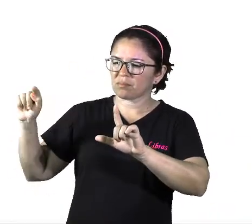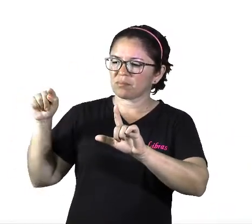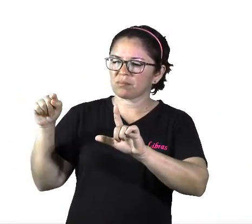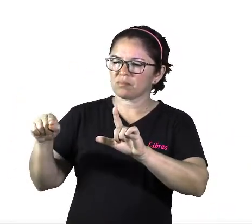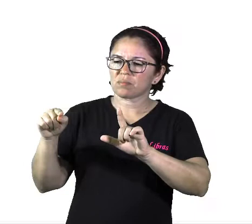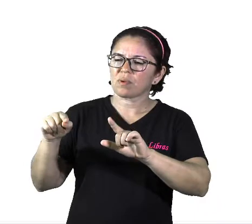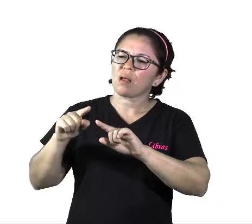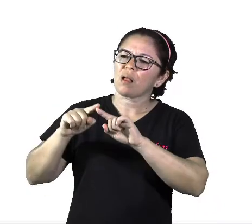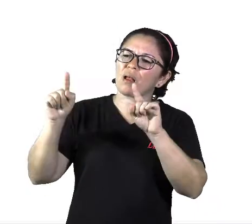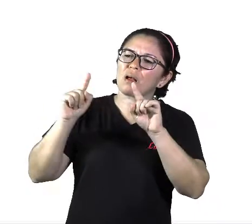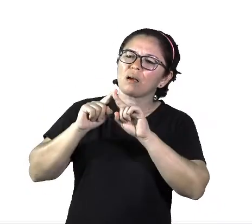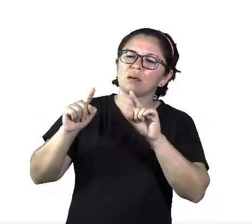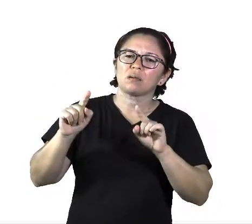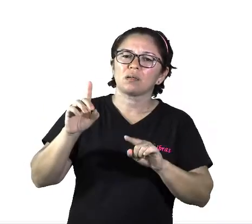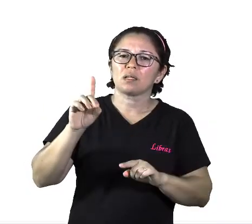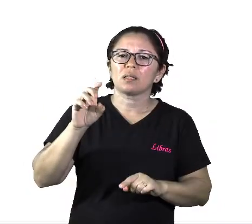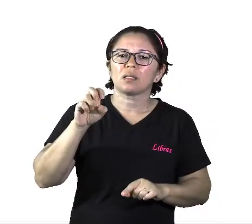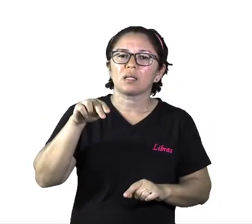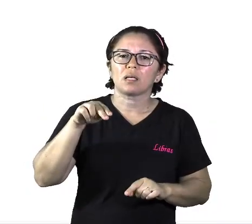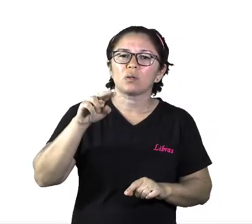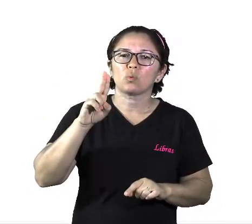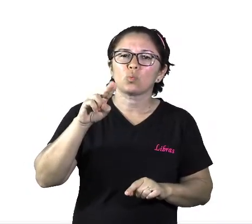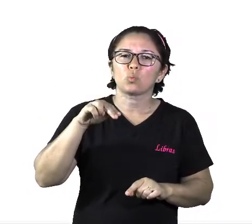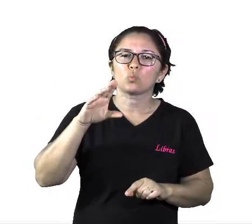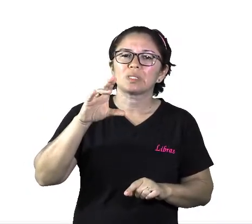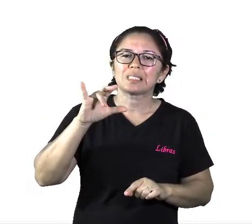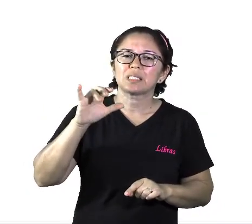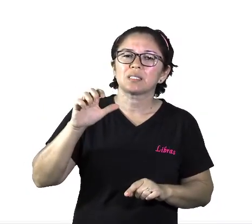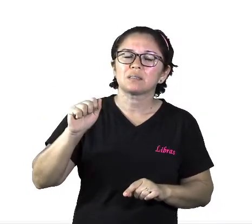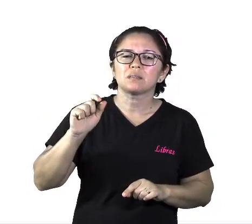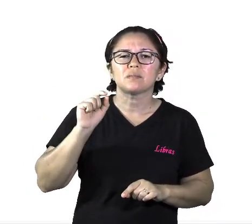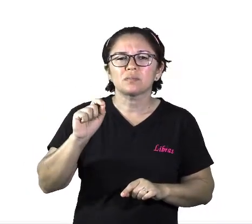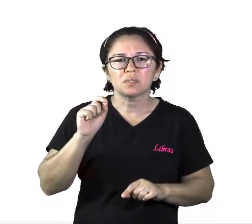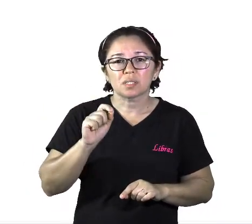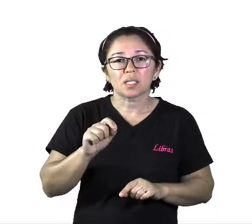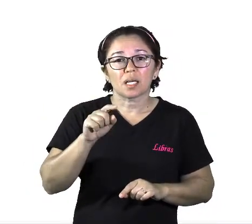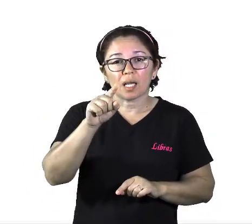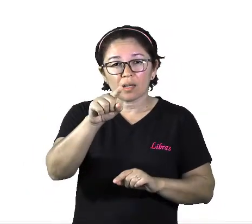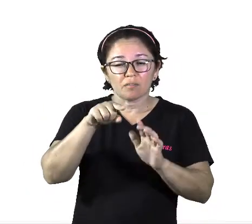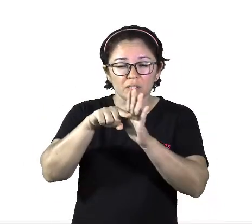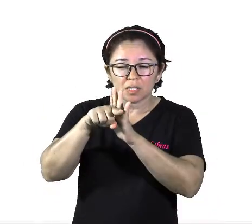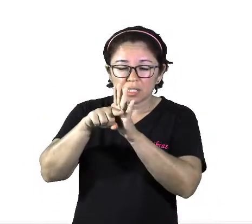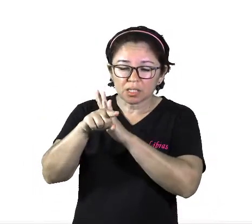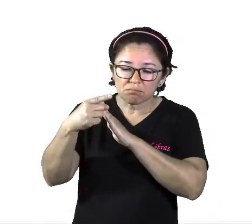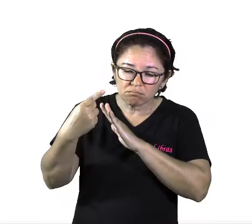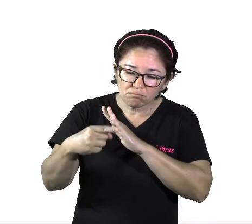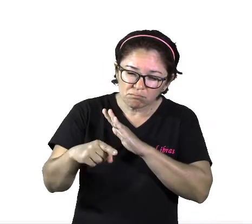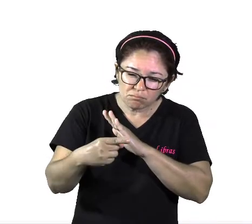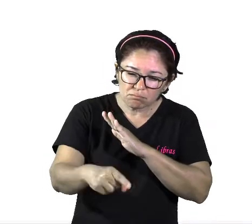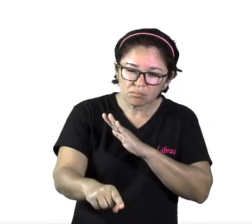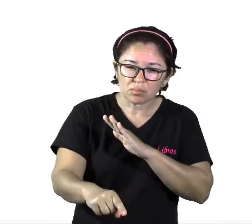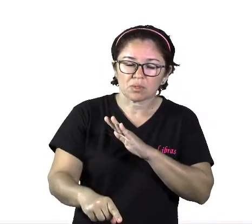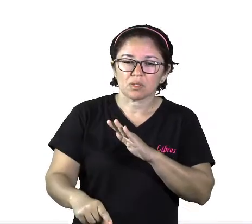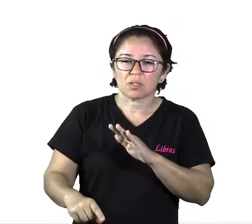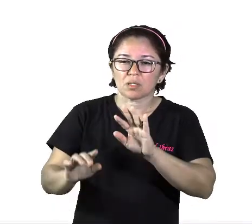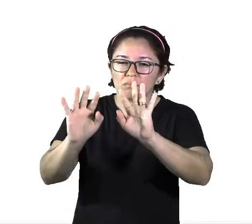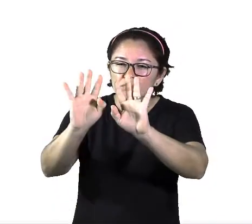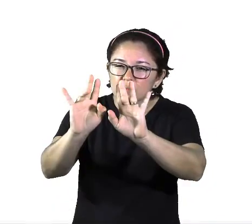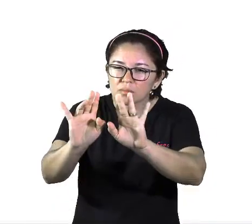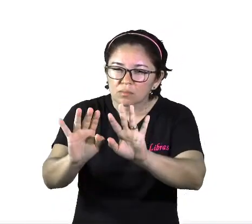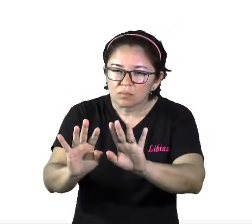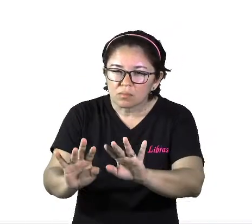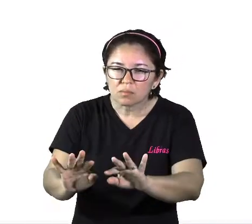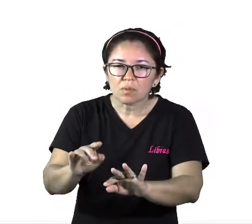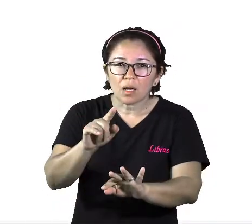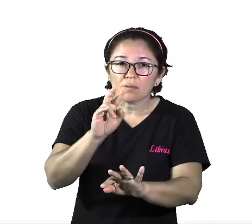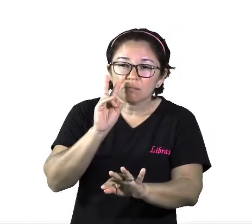Após a leitura e pesquisa, anote em seu caderno dados estatísticos, quantidade de crianças